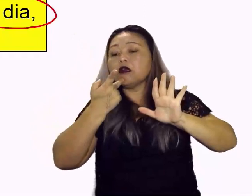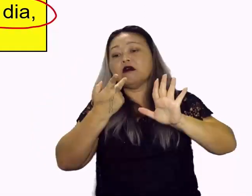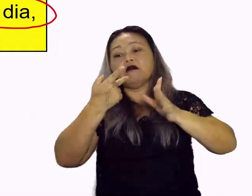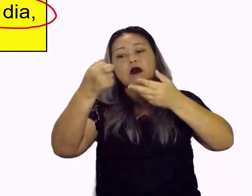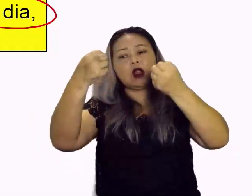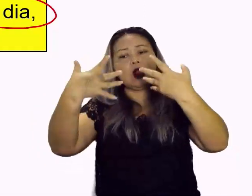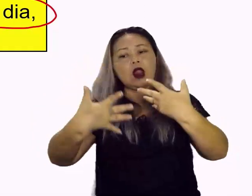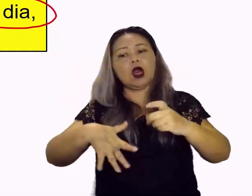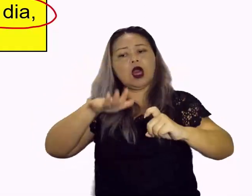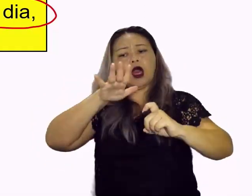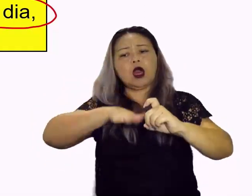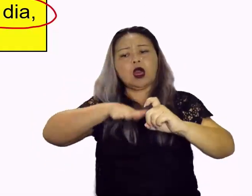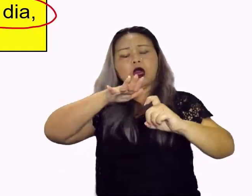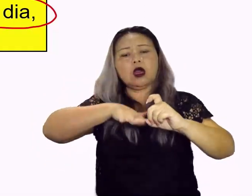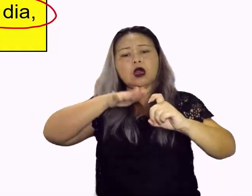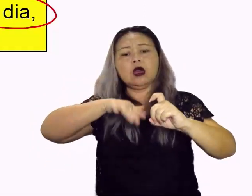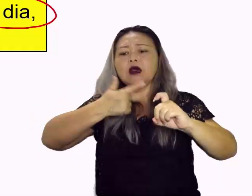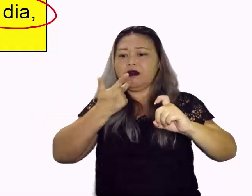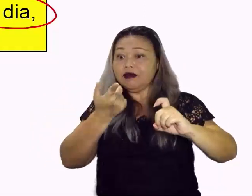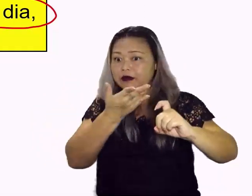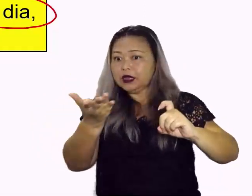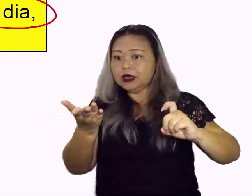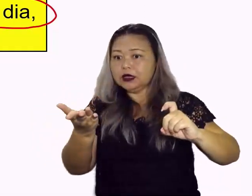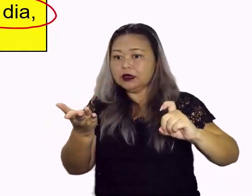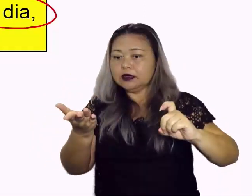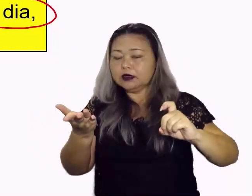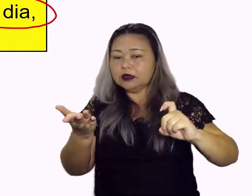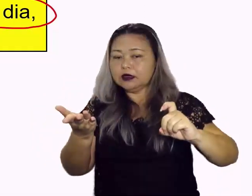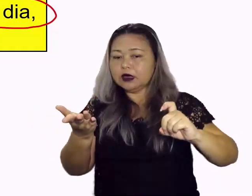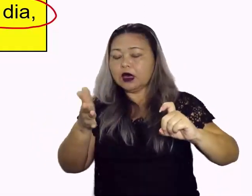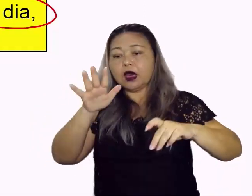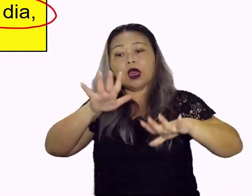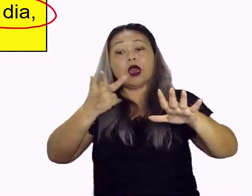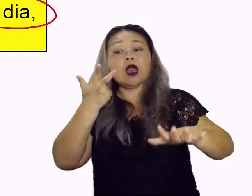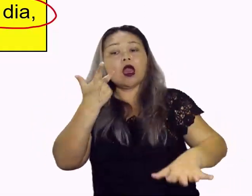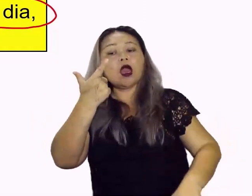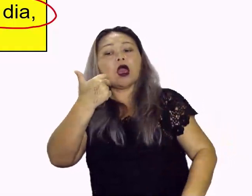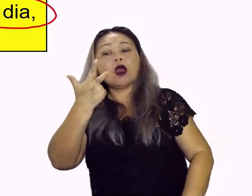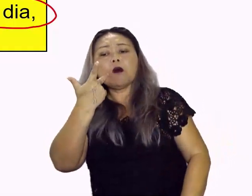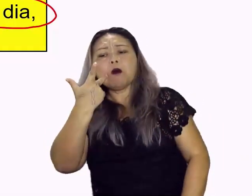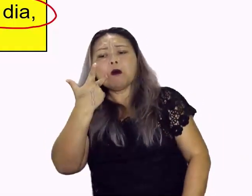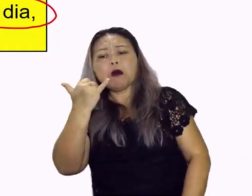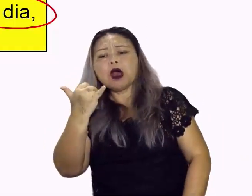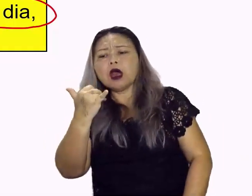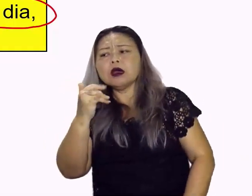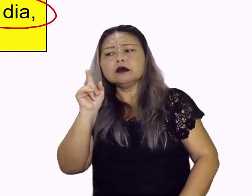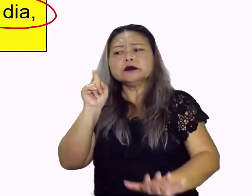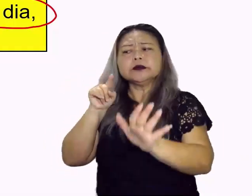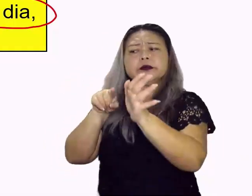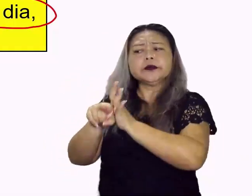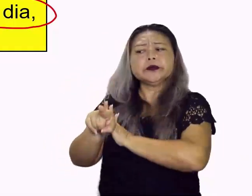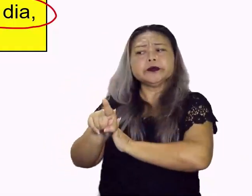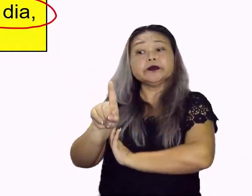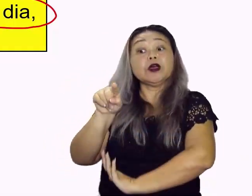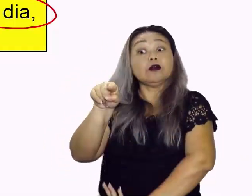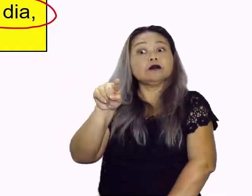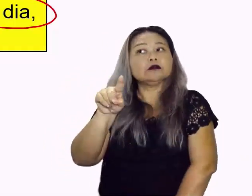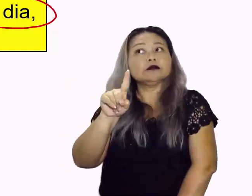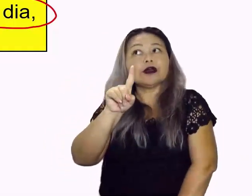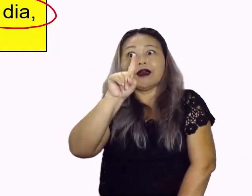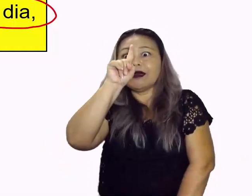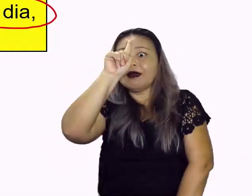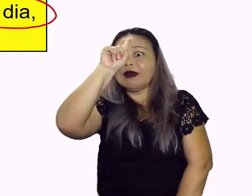míticas. Lembra que eu te falei? Às vezes seu pai se questiona, você cria uma história mitológica